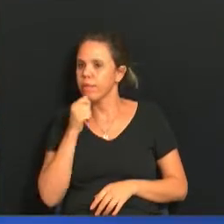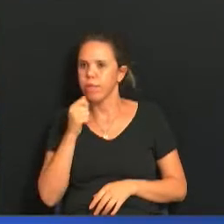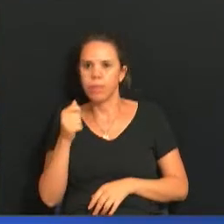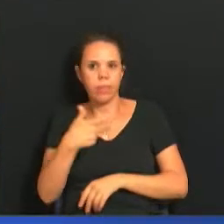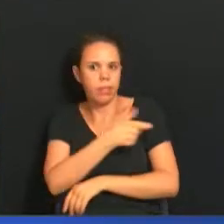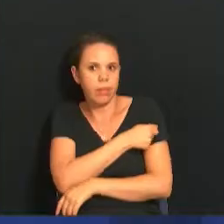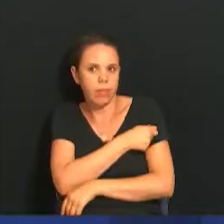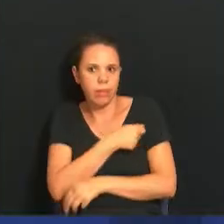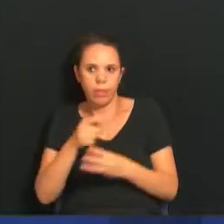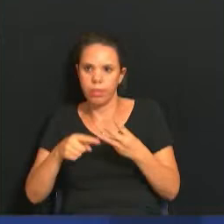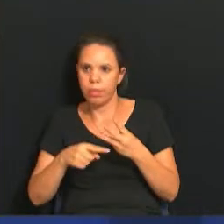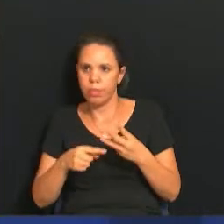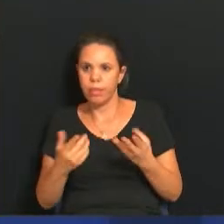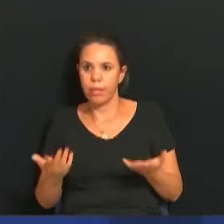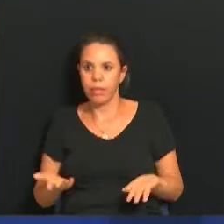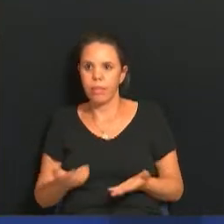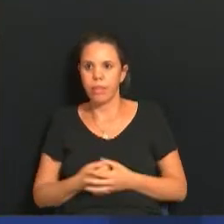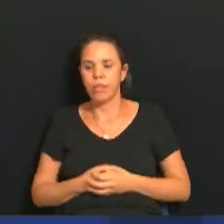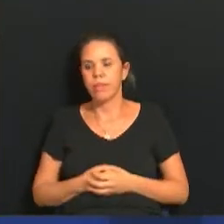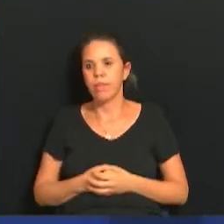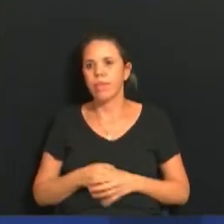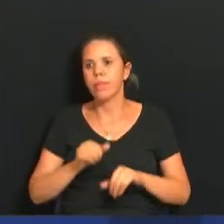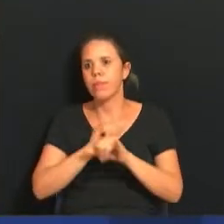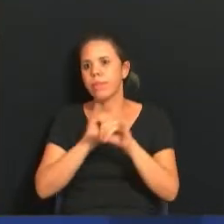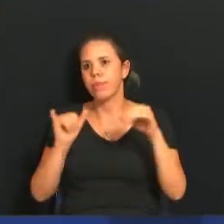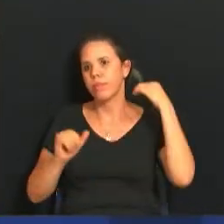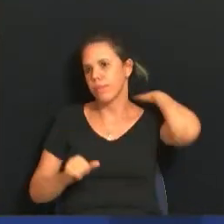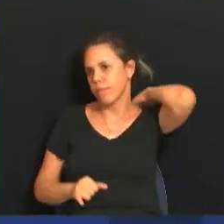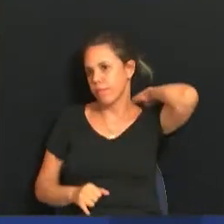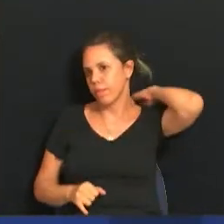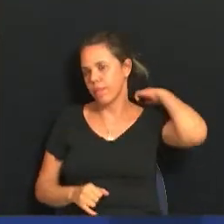sua terceira dose. Também foi anunciado a